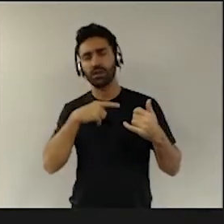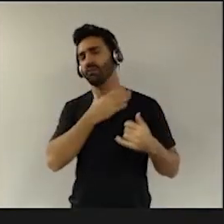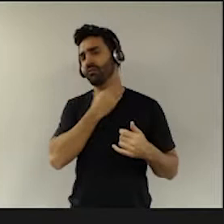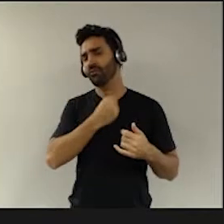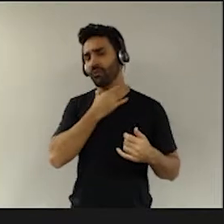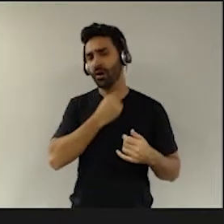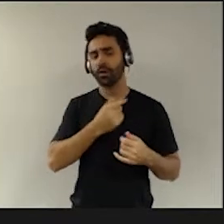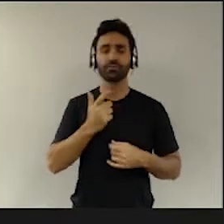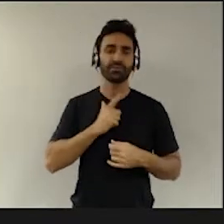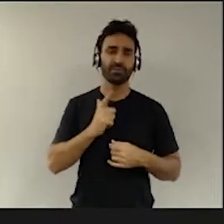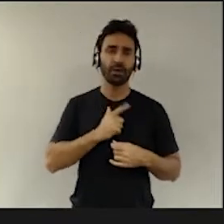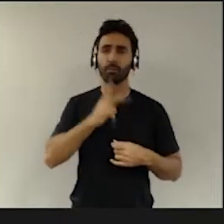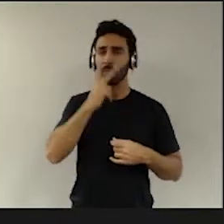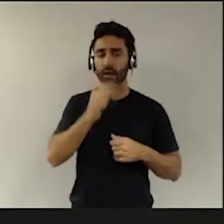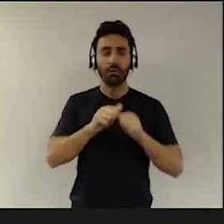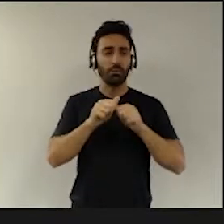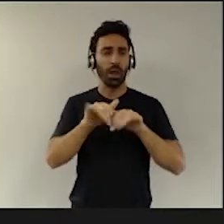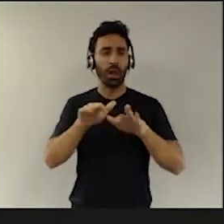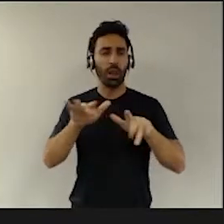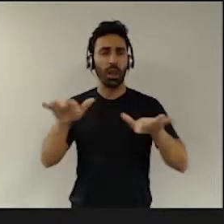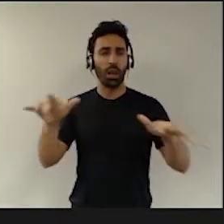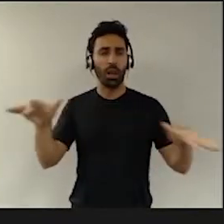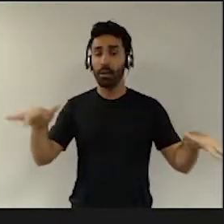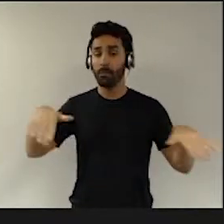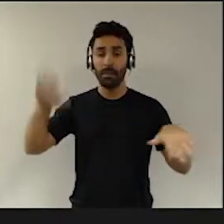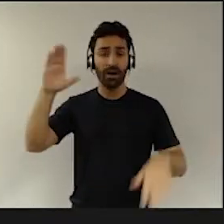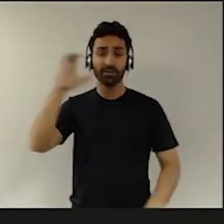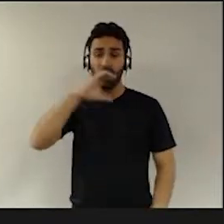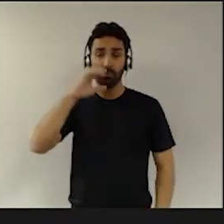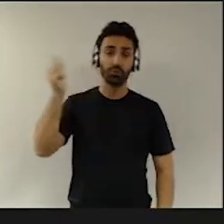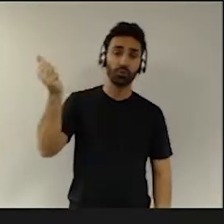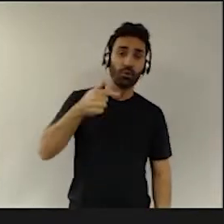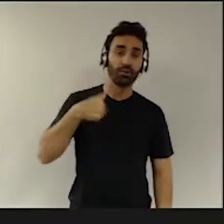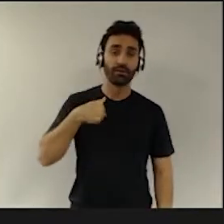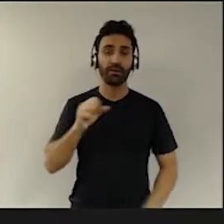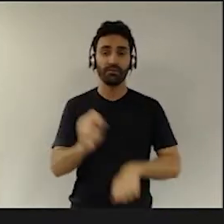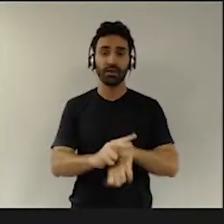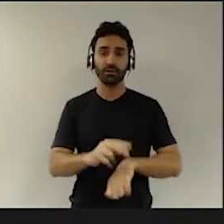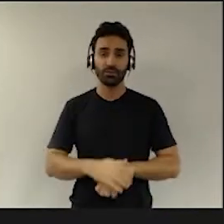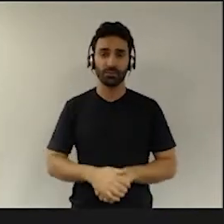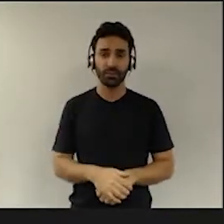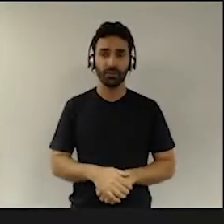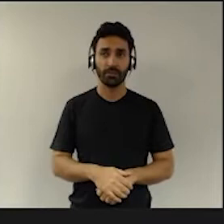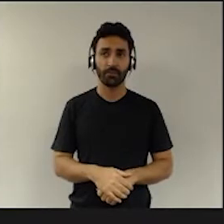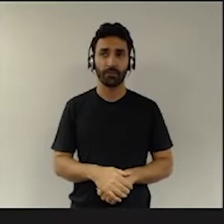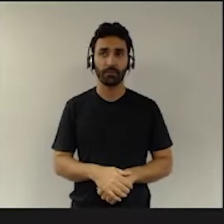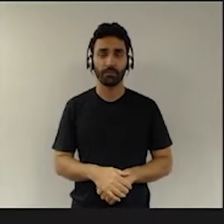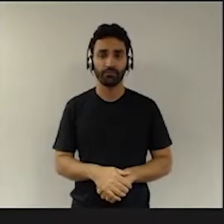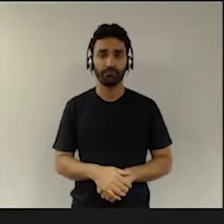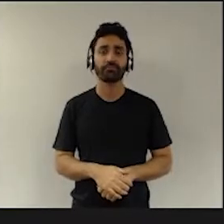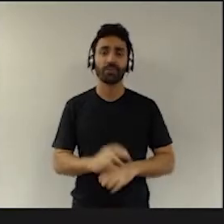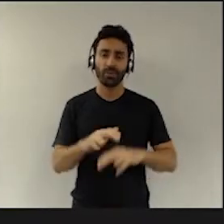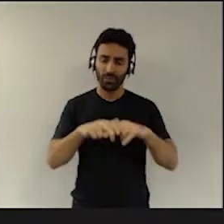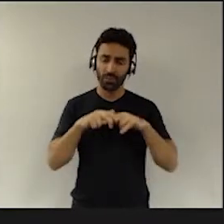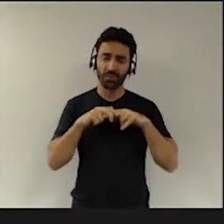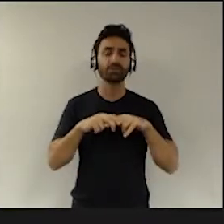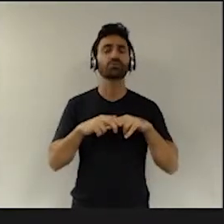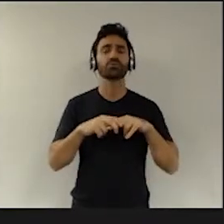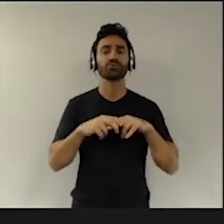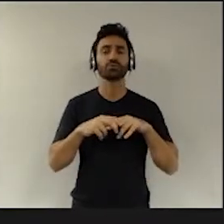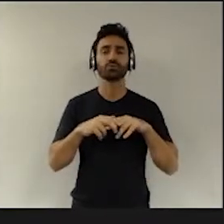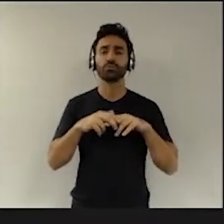falsa, e elas se multiplicam muito mais rapidamente do que qualquer vírus. e atentados à nossa democracia